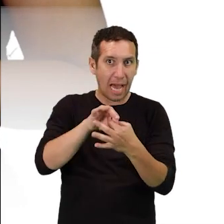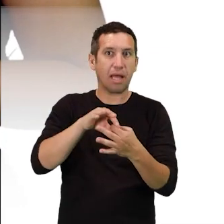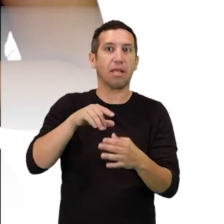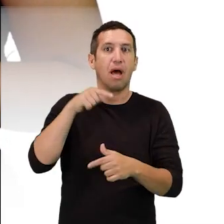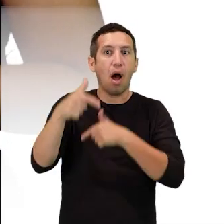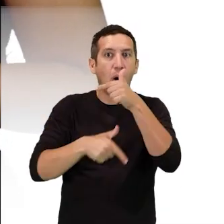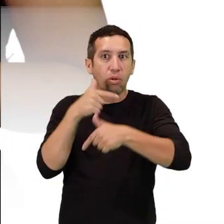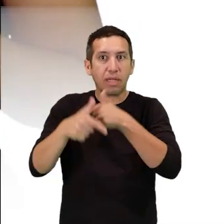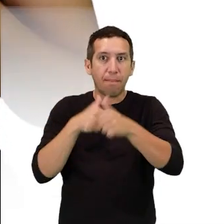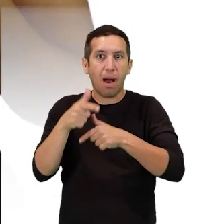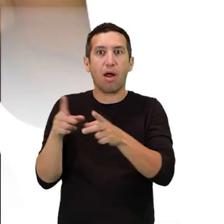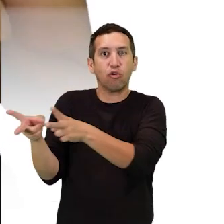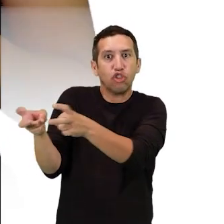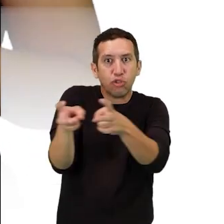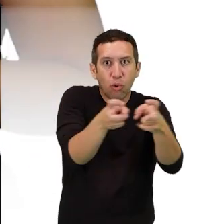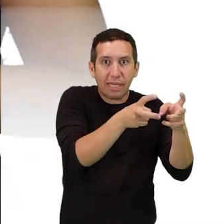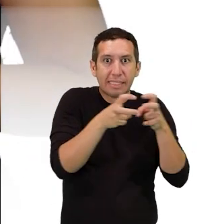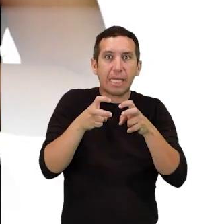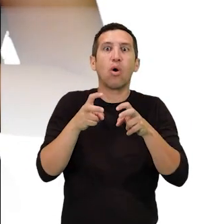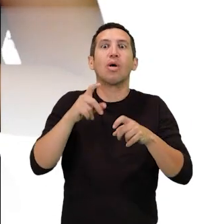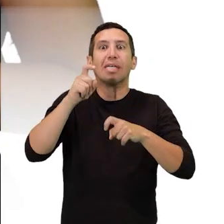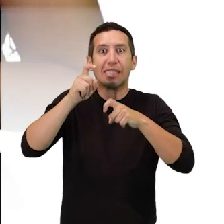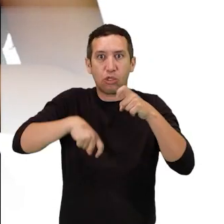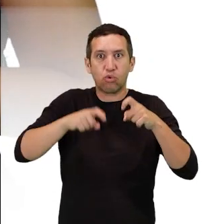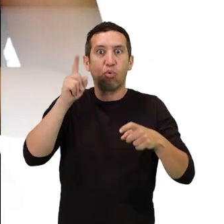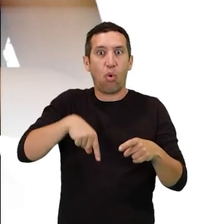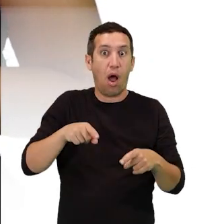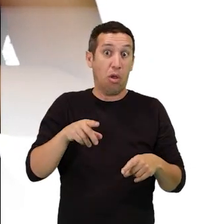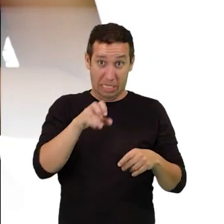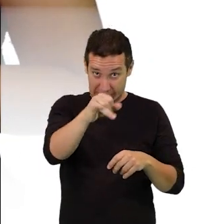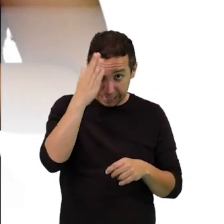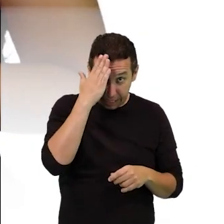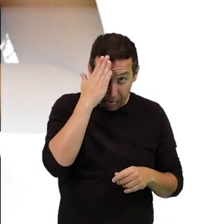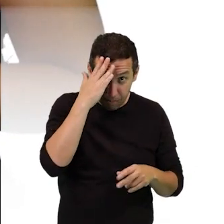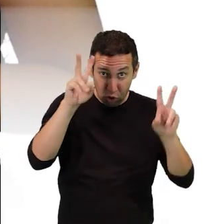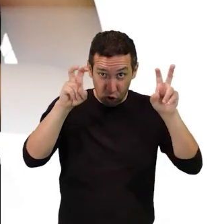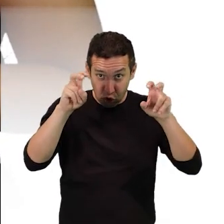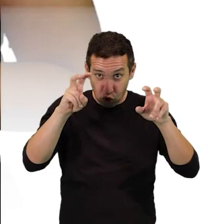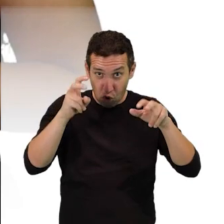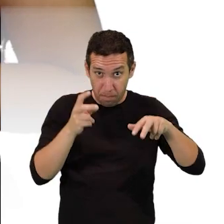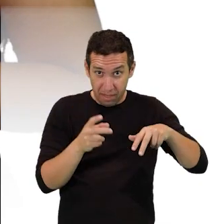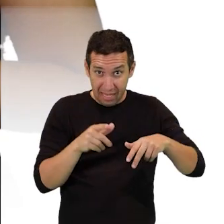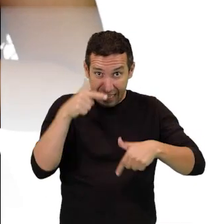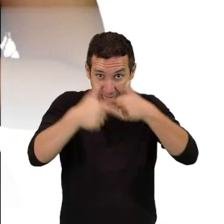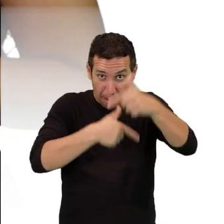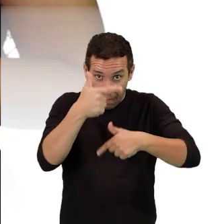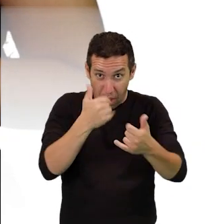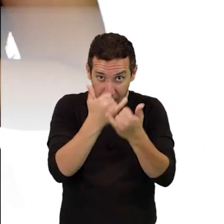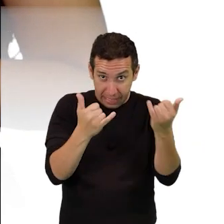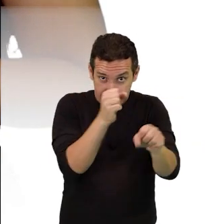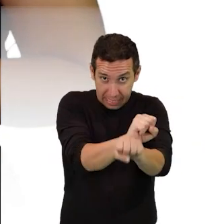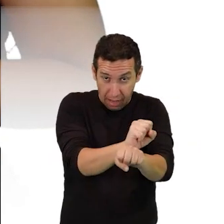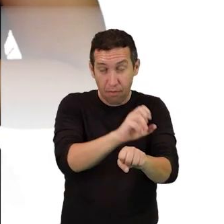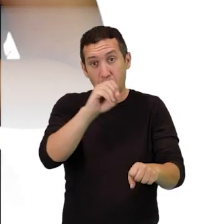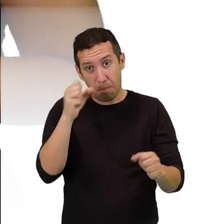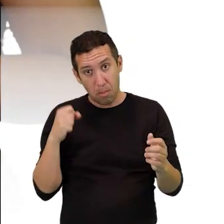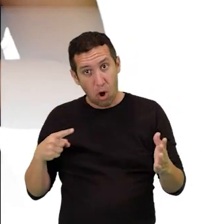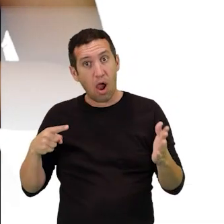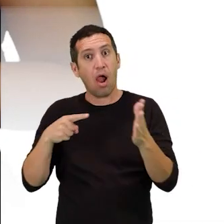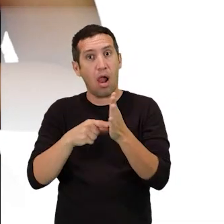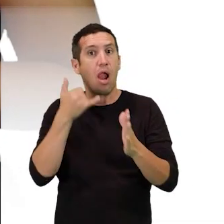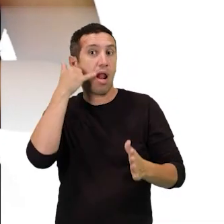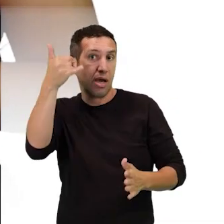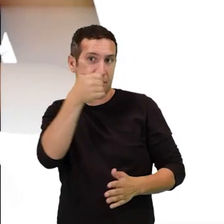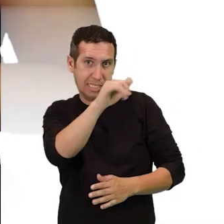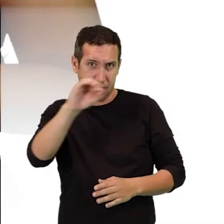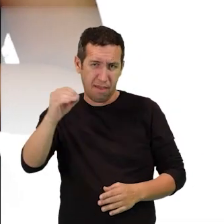prática de trabalho escravo e a maior por tráfico de pessoas em todo o país. Se você souber de algum algum caso de tráfico de pessoas ou trabalho escravo,